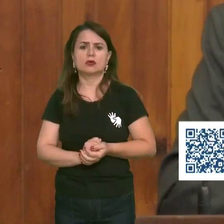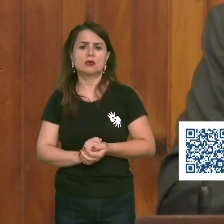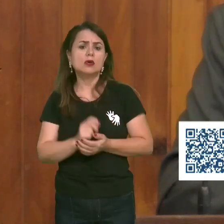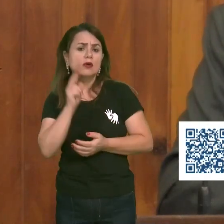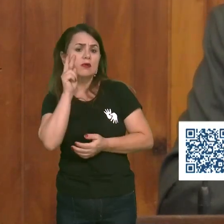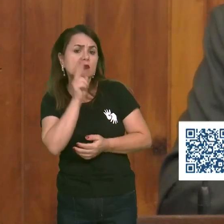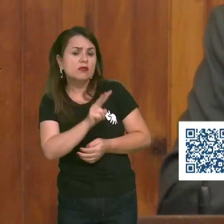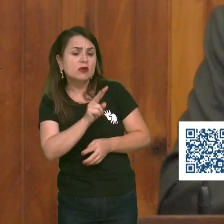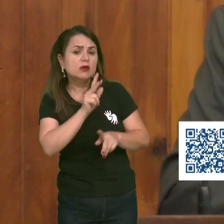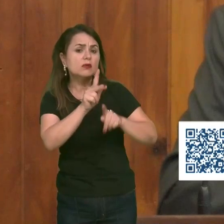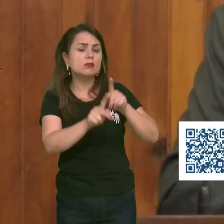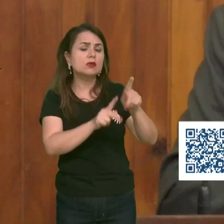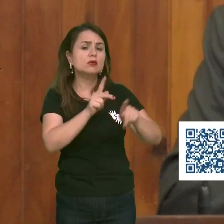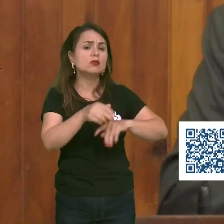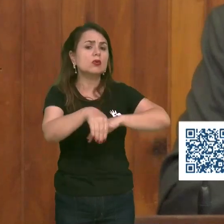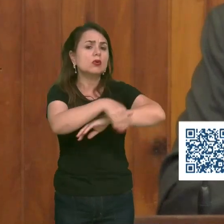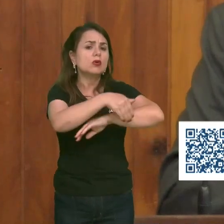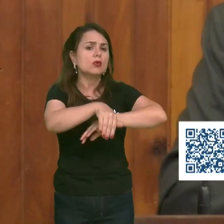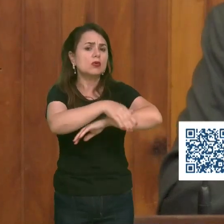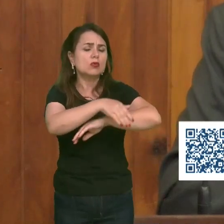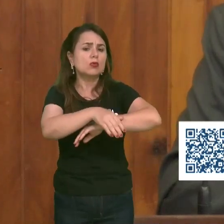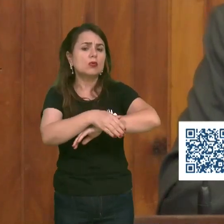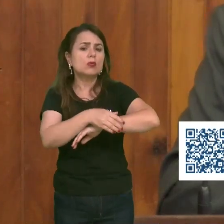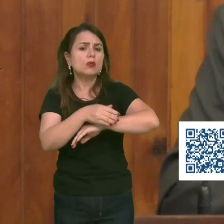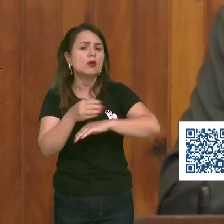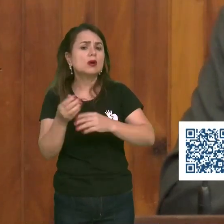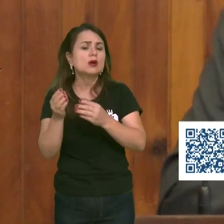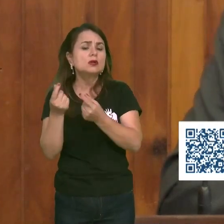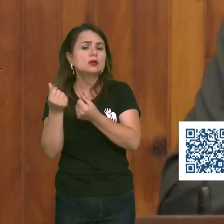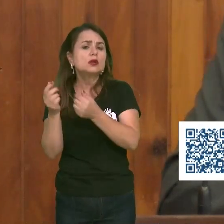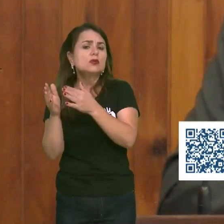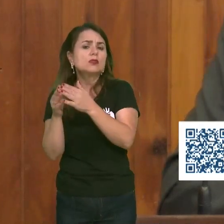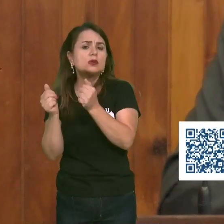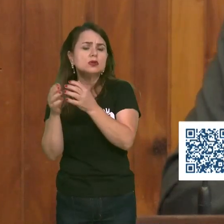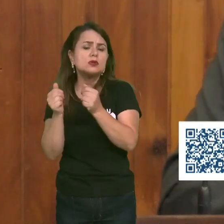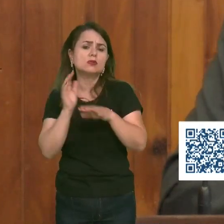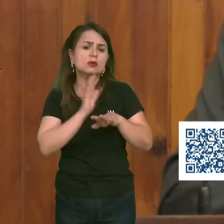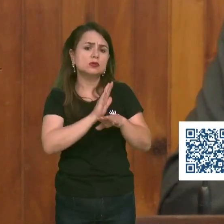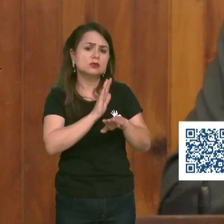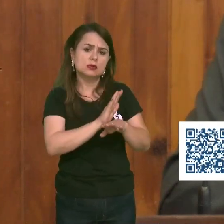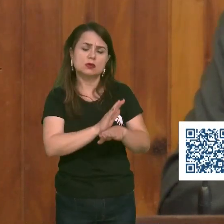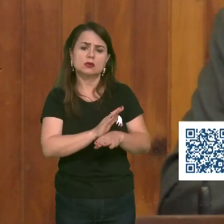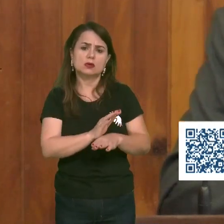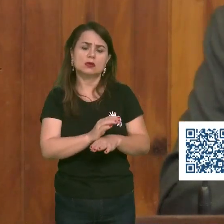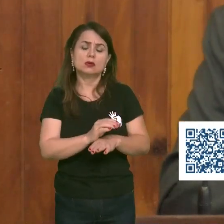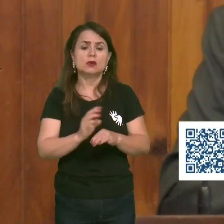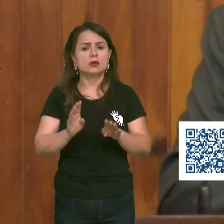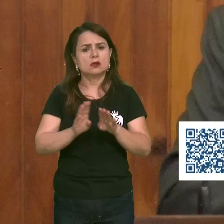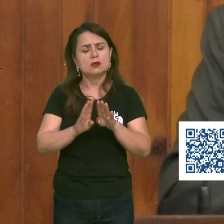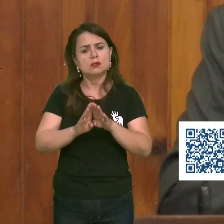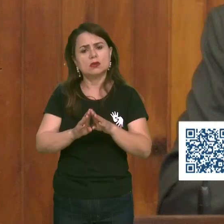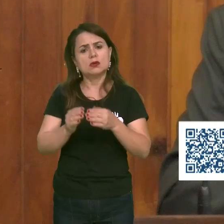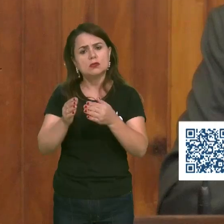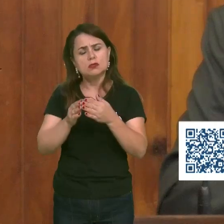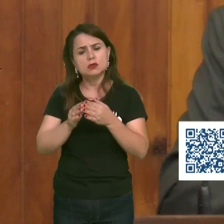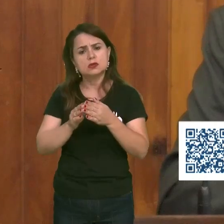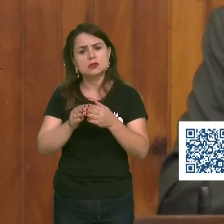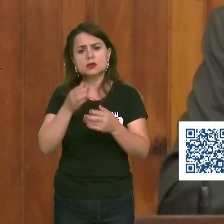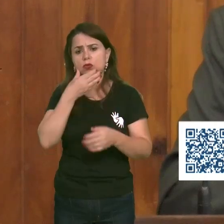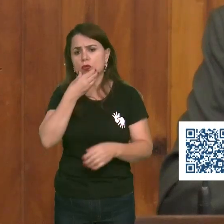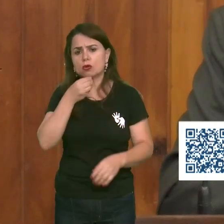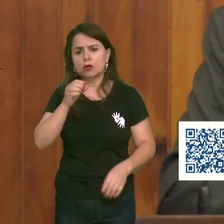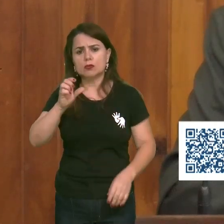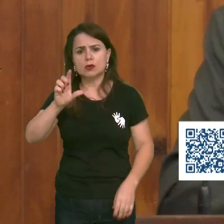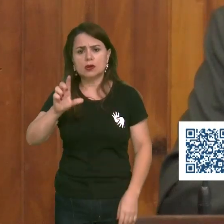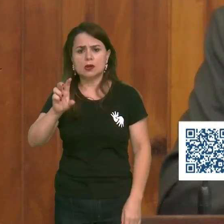Olhe pedir ao prefeito Daniel Alonso ao secretário chefe de gabinete sou Levi Gomes